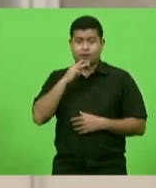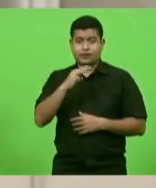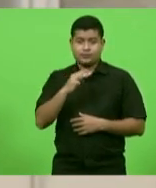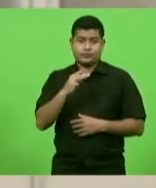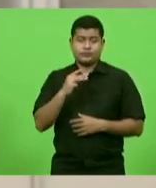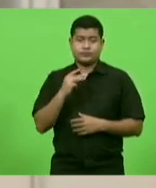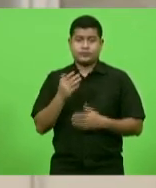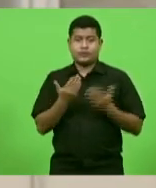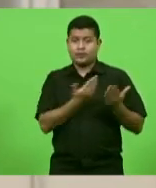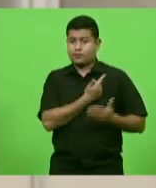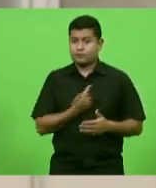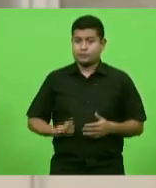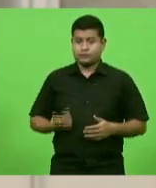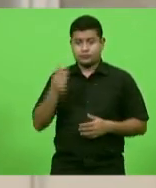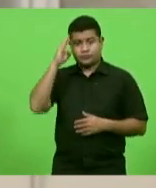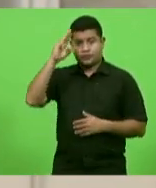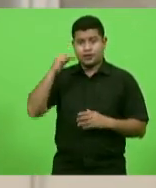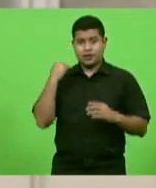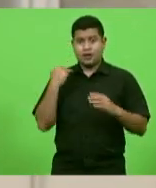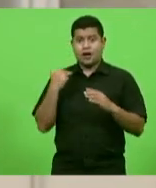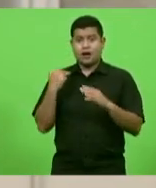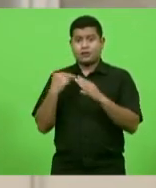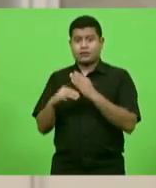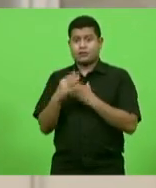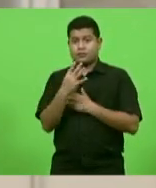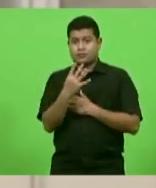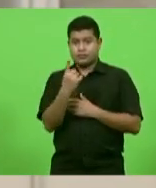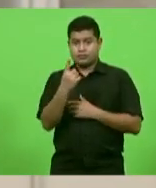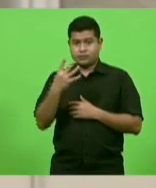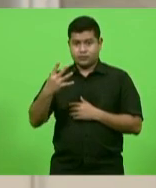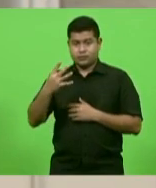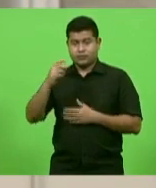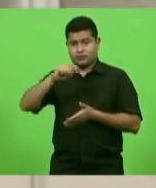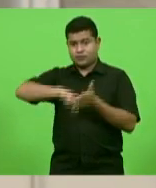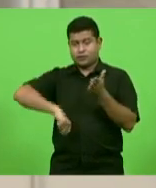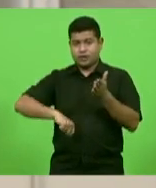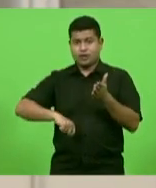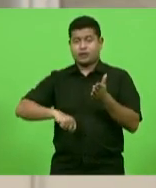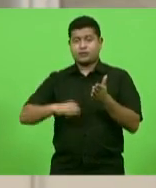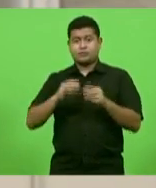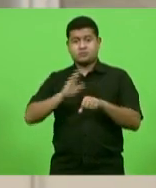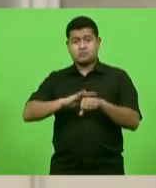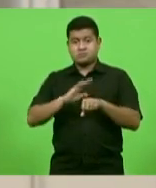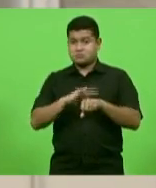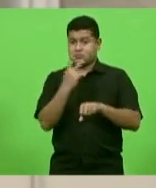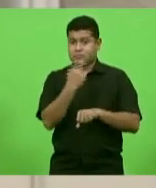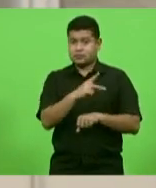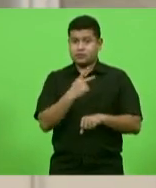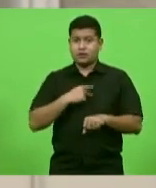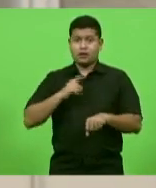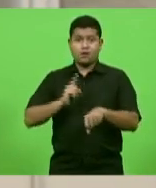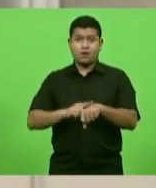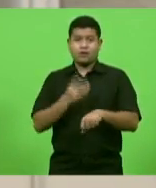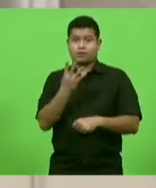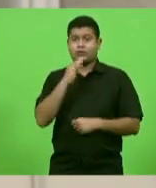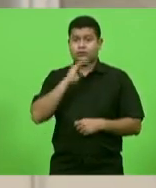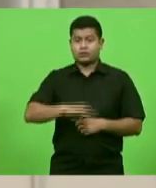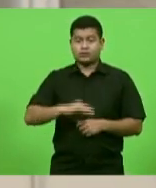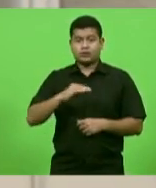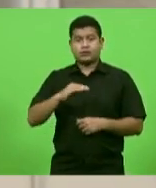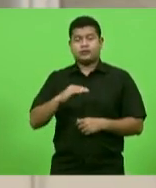governador pela mensagem 414 assinada digitalmente por ele as